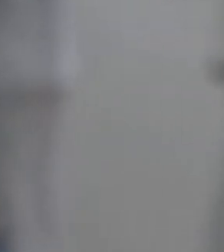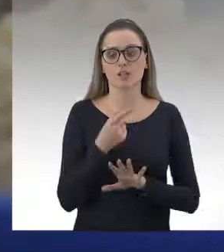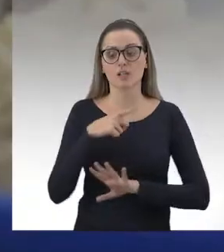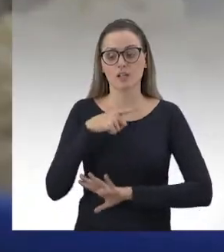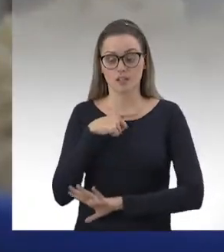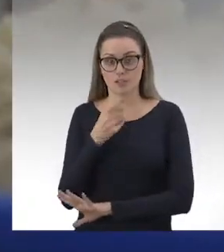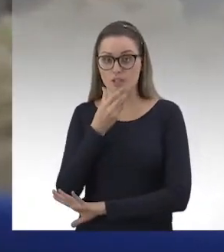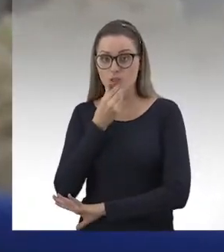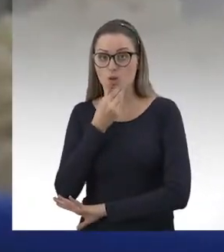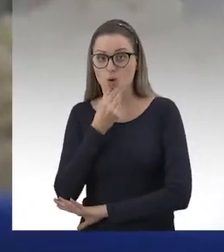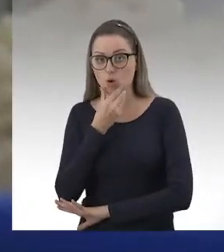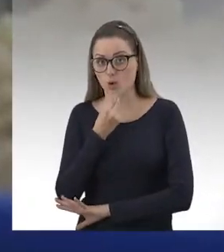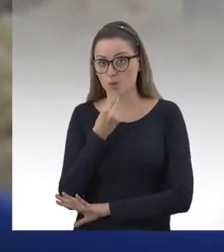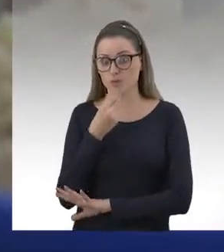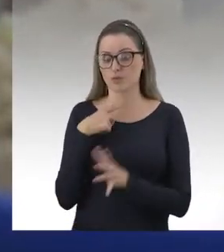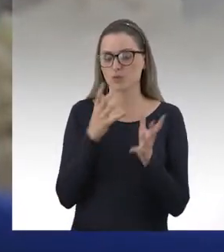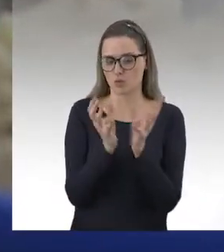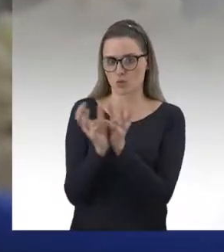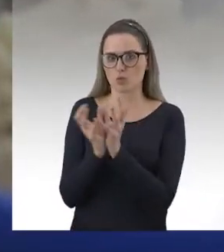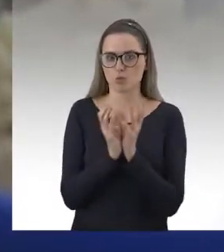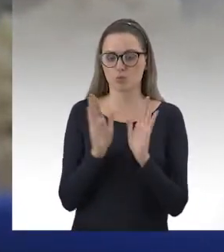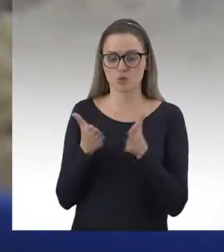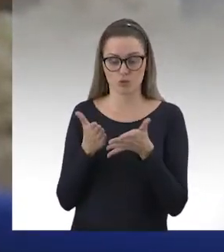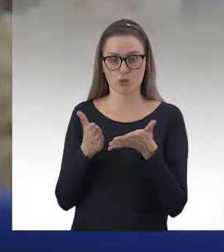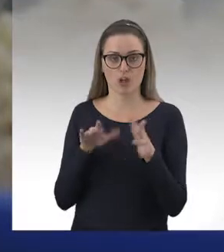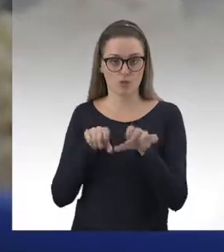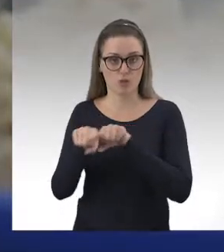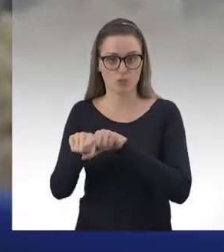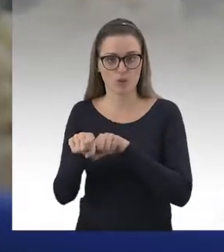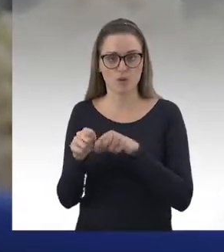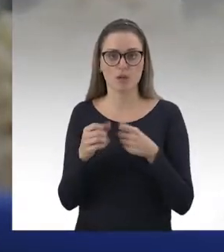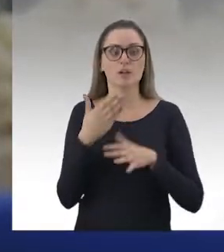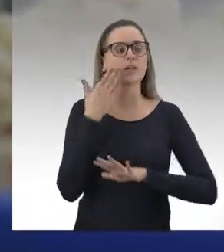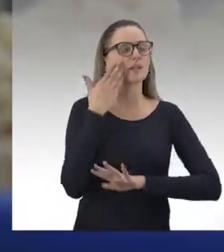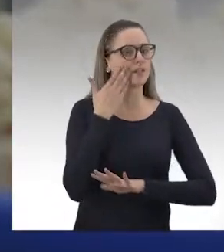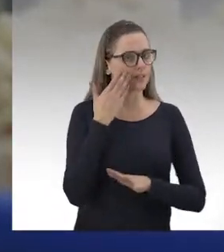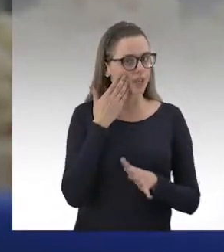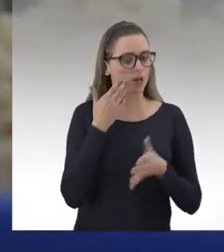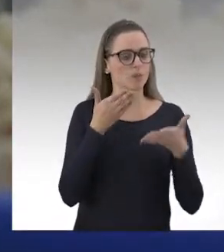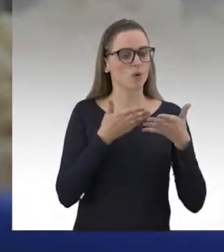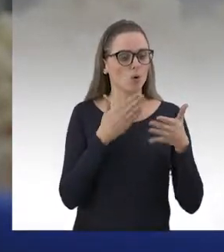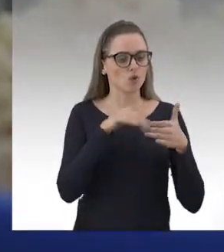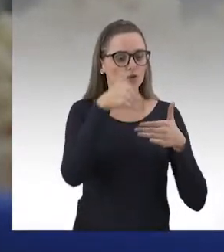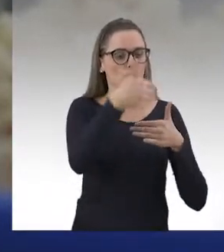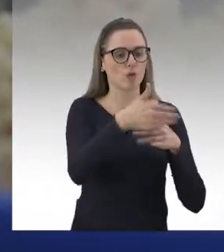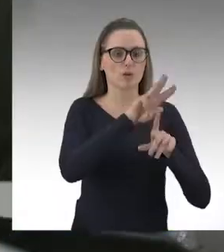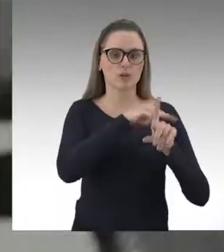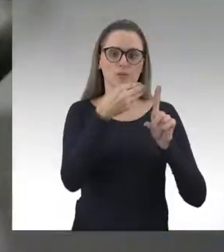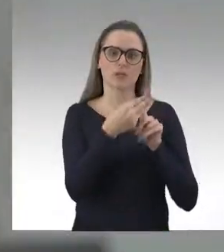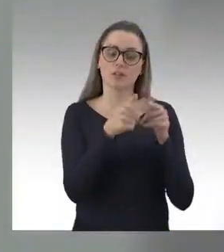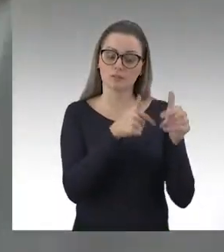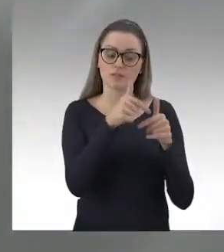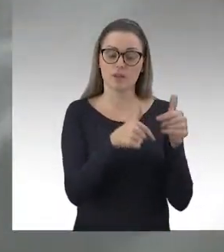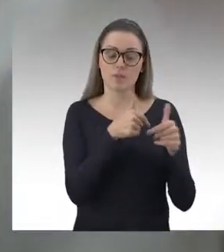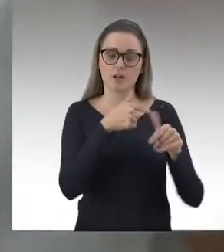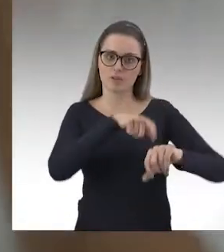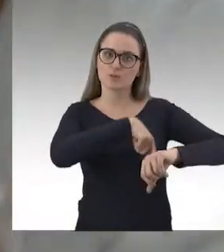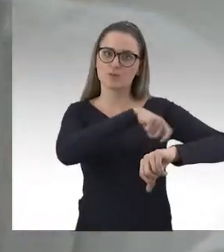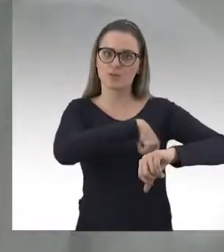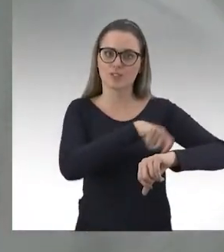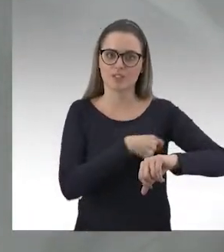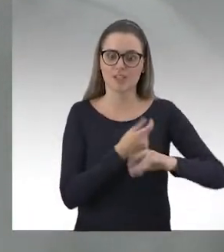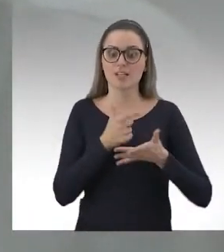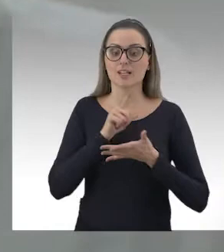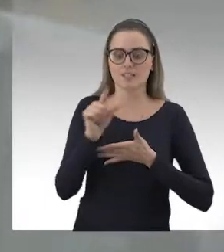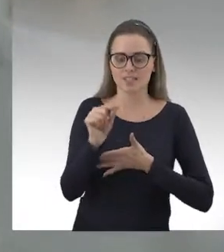guris de turmas assim que já encerraram e que a gente sabe que estão aí fora trabalhando nesse meio. Então, que saíram